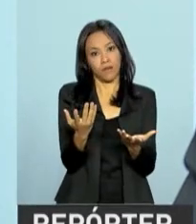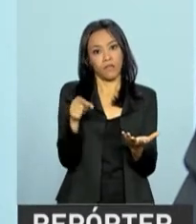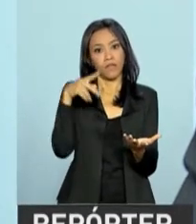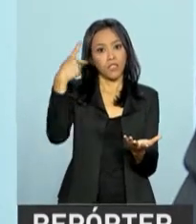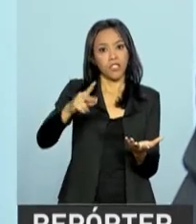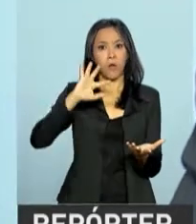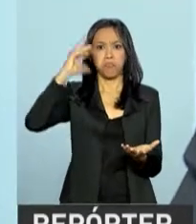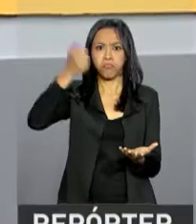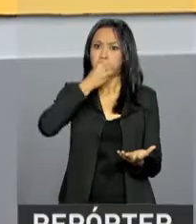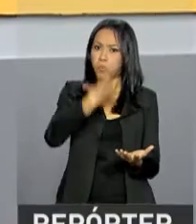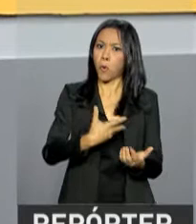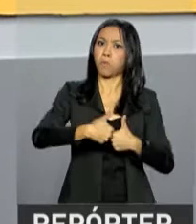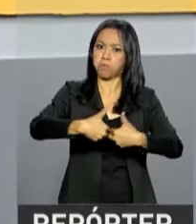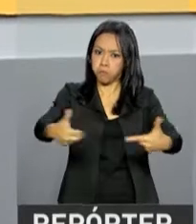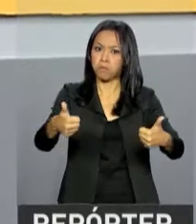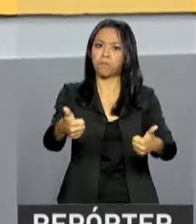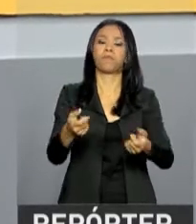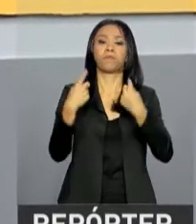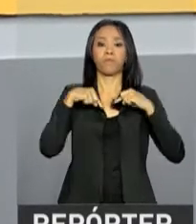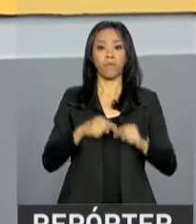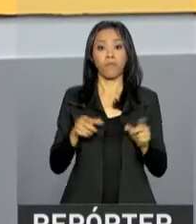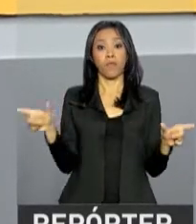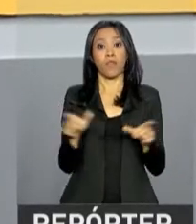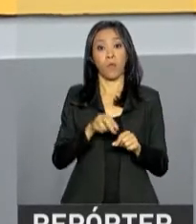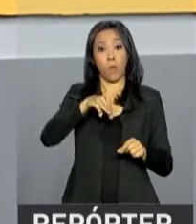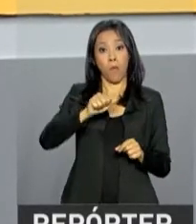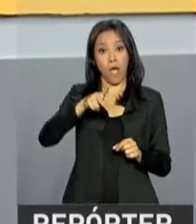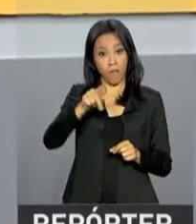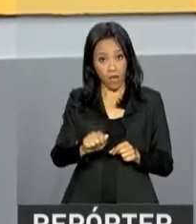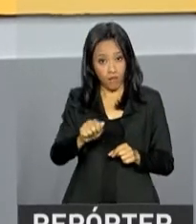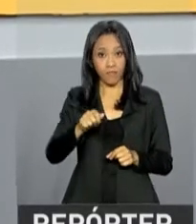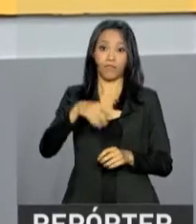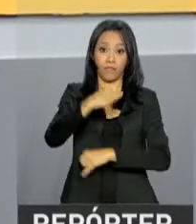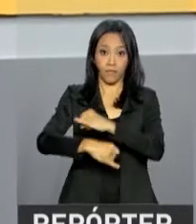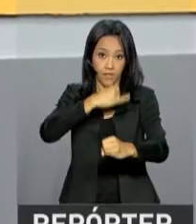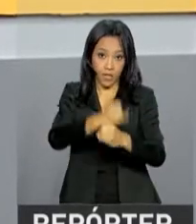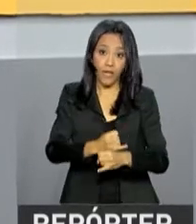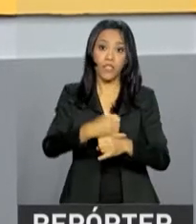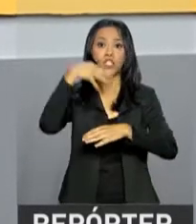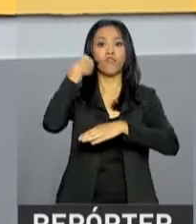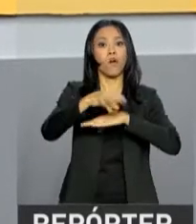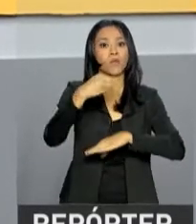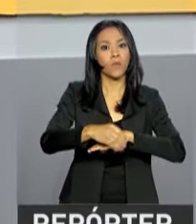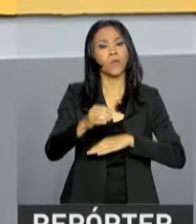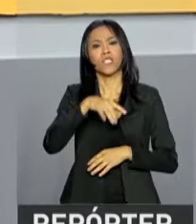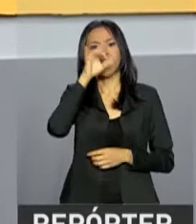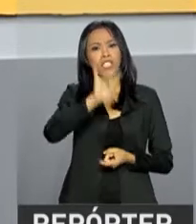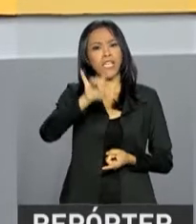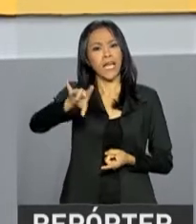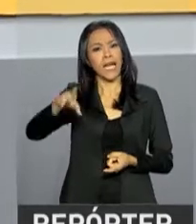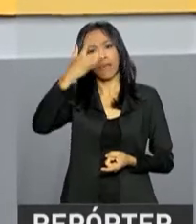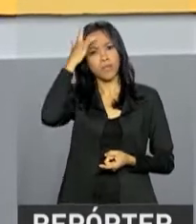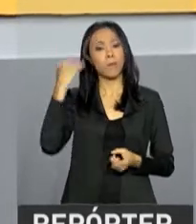termos de resultado o mapa nacional online em tempo real com dados de cada preso que entra e sai do